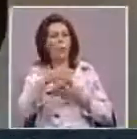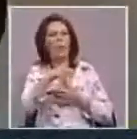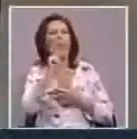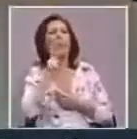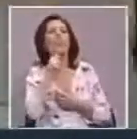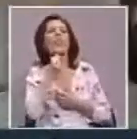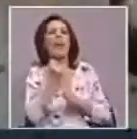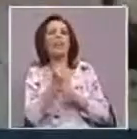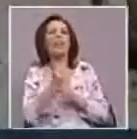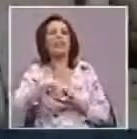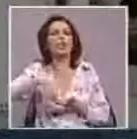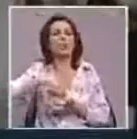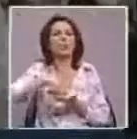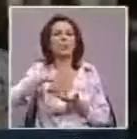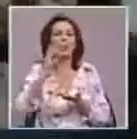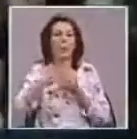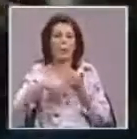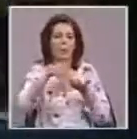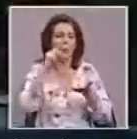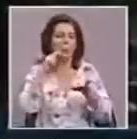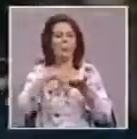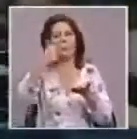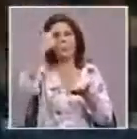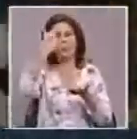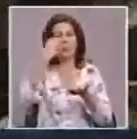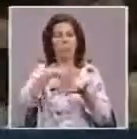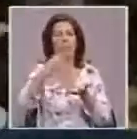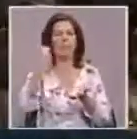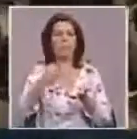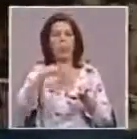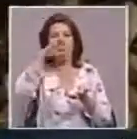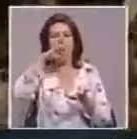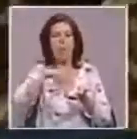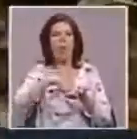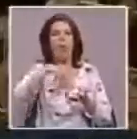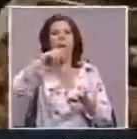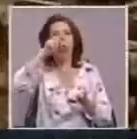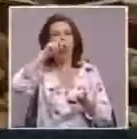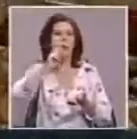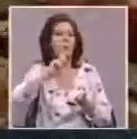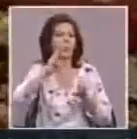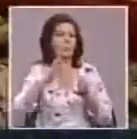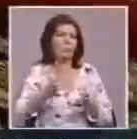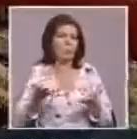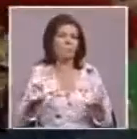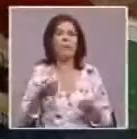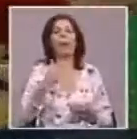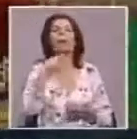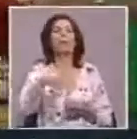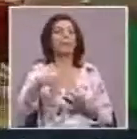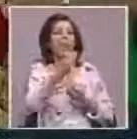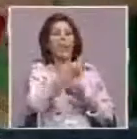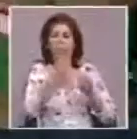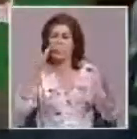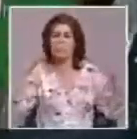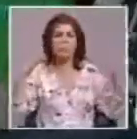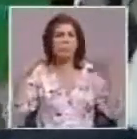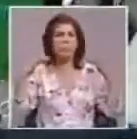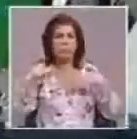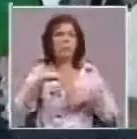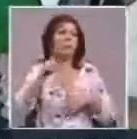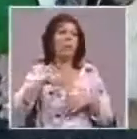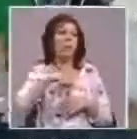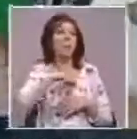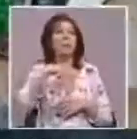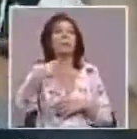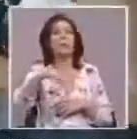fabrico. Muito bem, e é certificado também de qualidade. Exatamente. Muito obrigada por estas primeiras explicações. Esta é uma zona onde muita gente se concentra porque tem também,